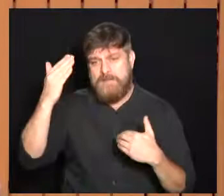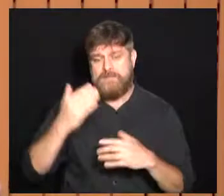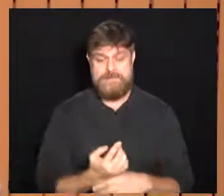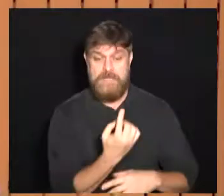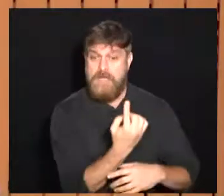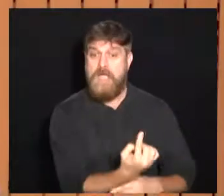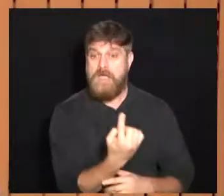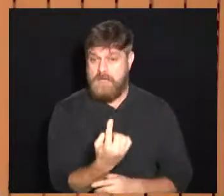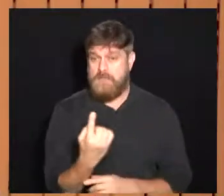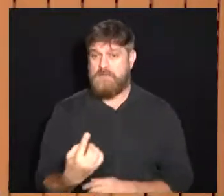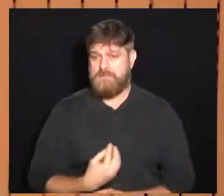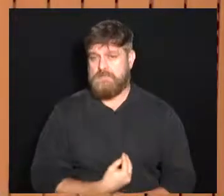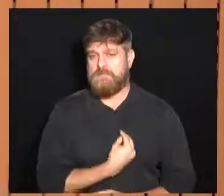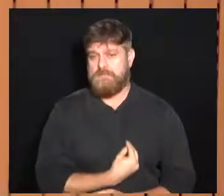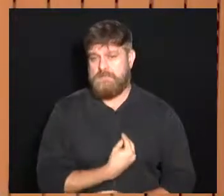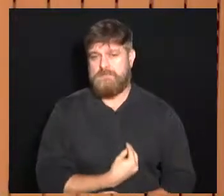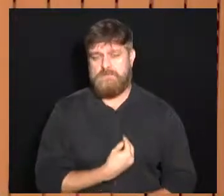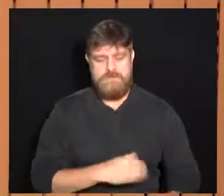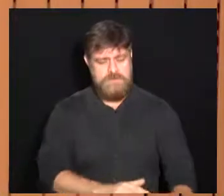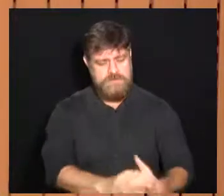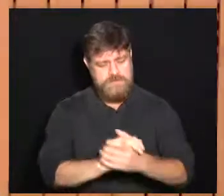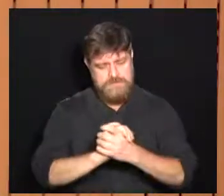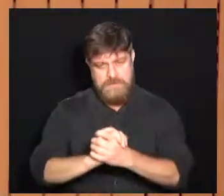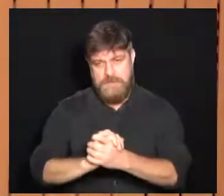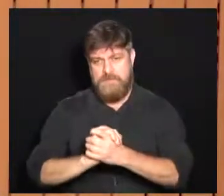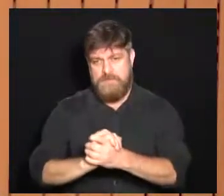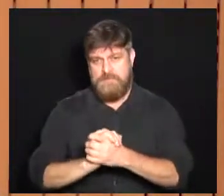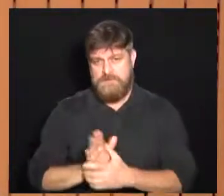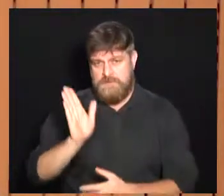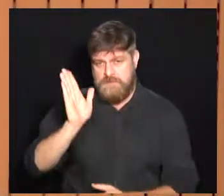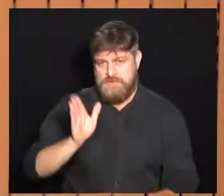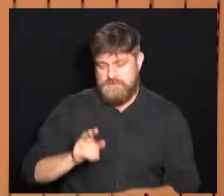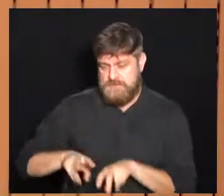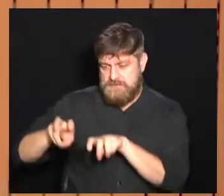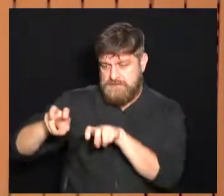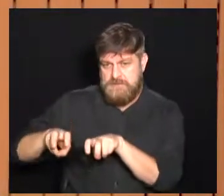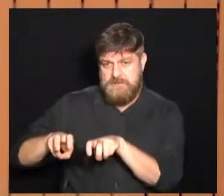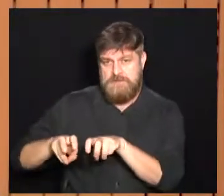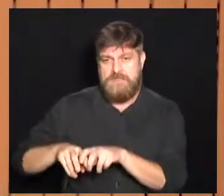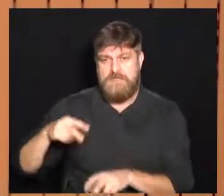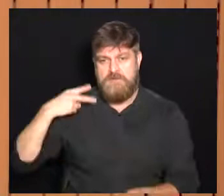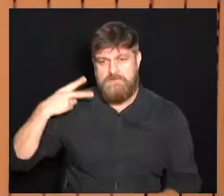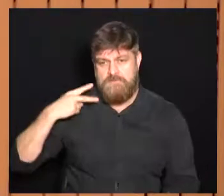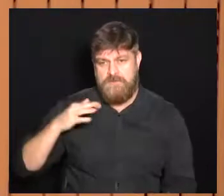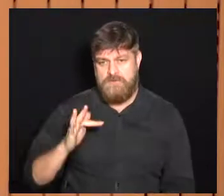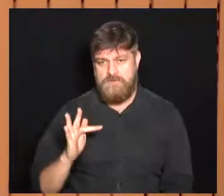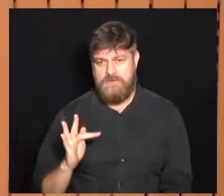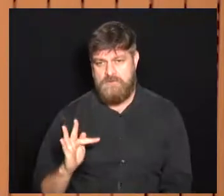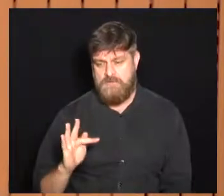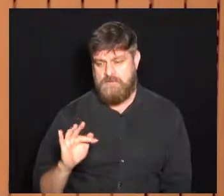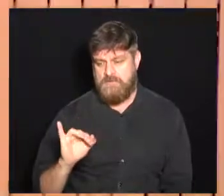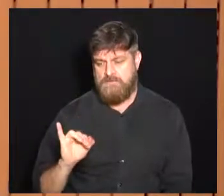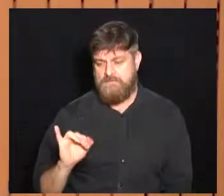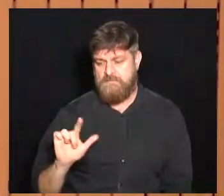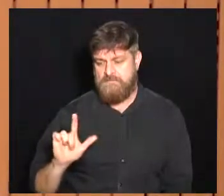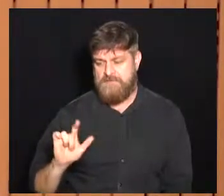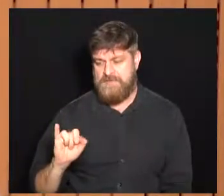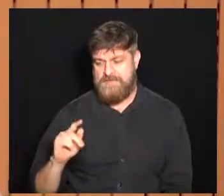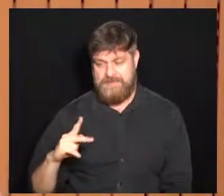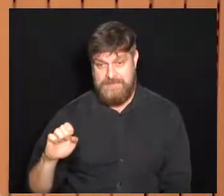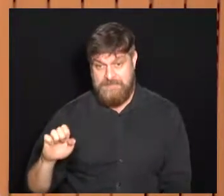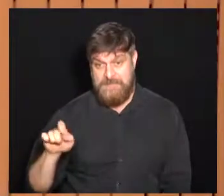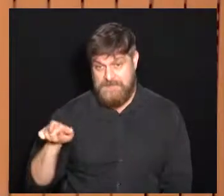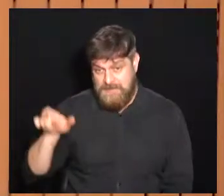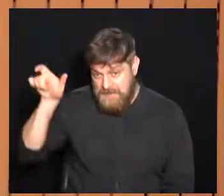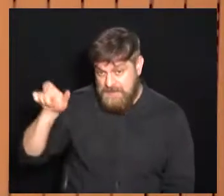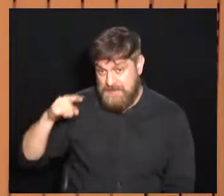de todos. Quero cumprimentar, já está aqui do meu lado, o vereador Felipe Marquesi, que é presidente da Comissão